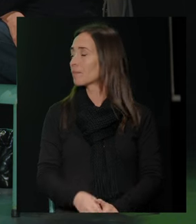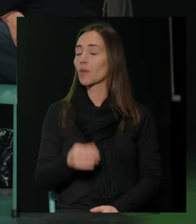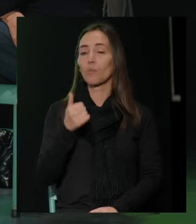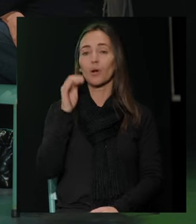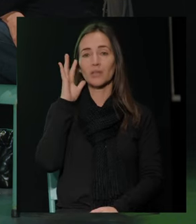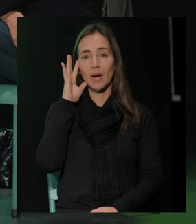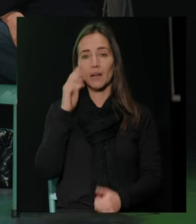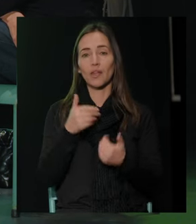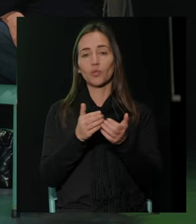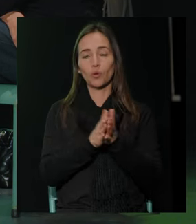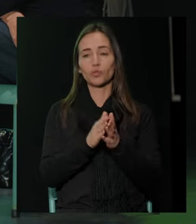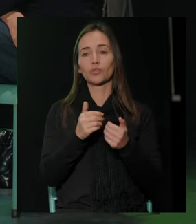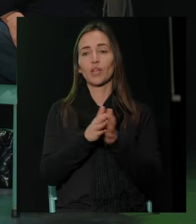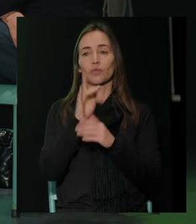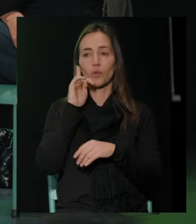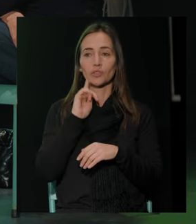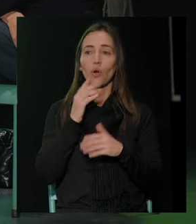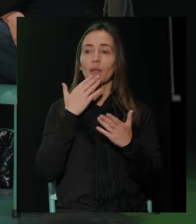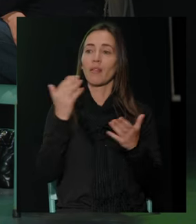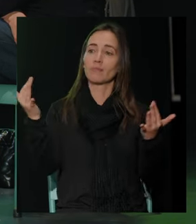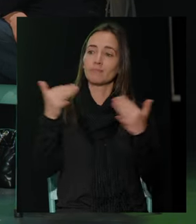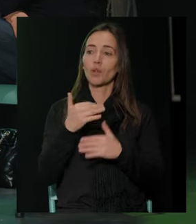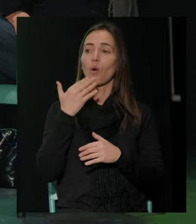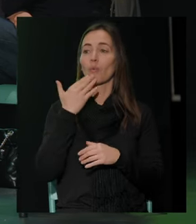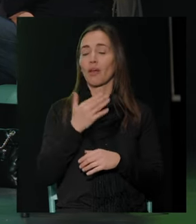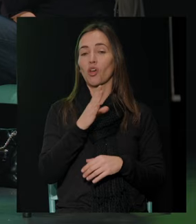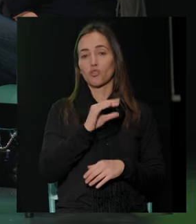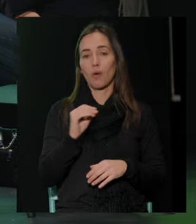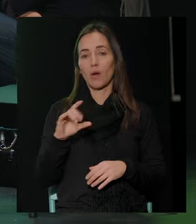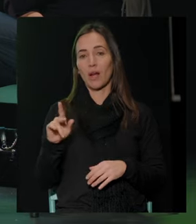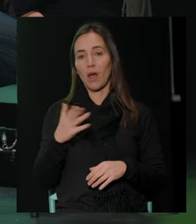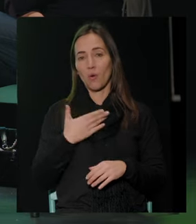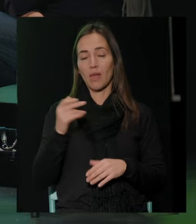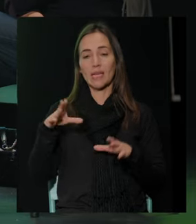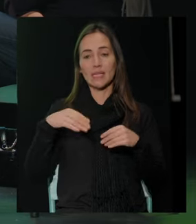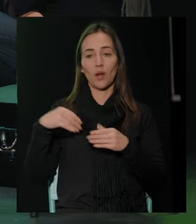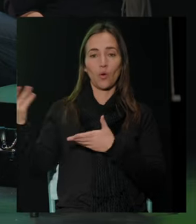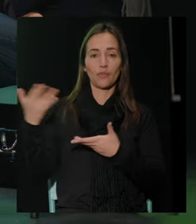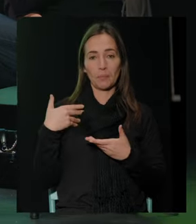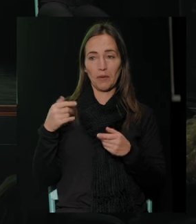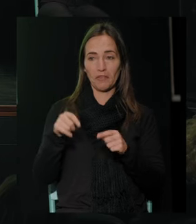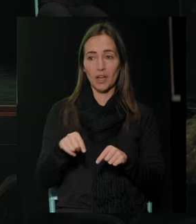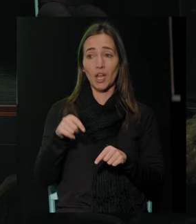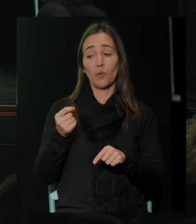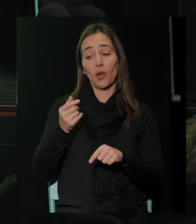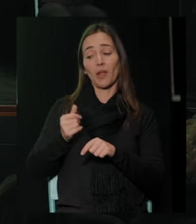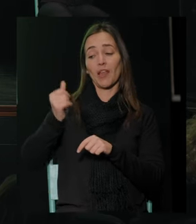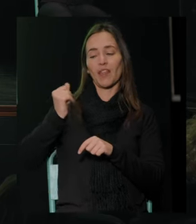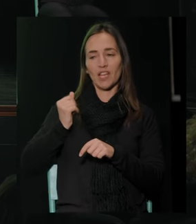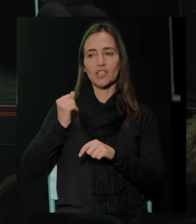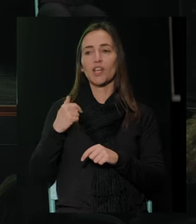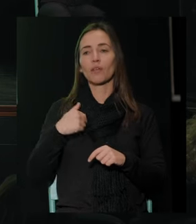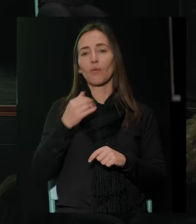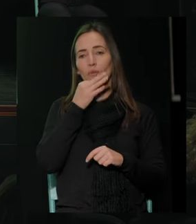Boa tarde a todas e a todos. Obrigado por terem vindo. Obrigado ao João e à Cláudia por terem aceitado o nosso convite de estar aqui. Eu, se calhar, vou um passo atrás e falar de